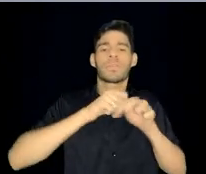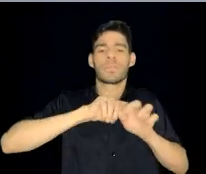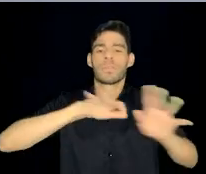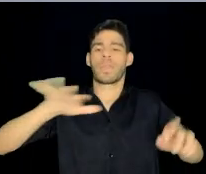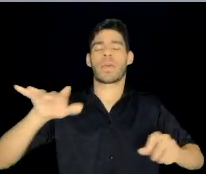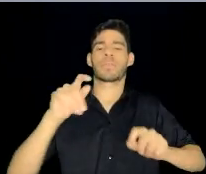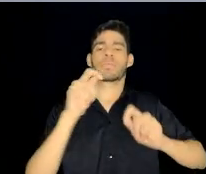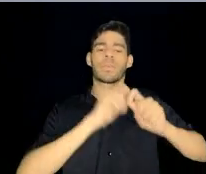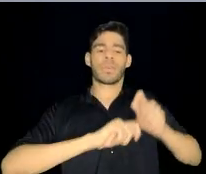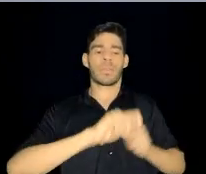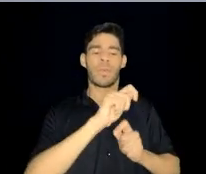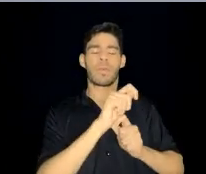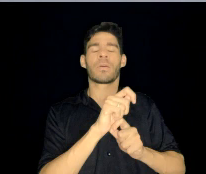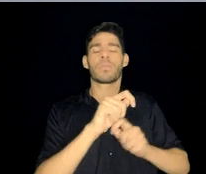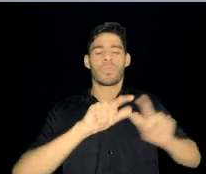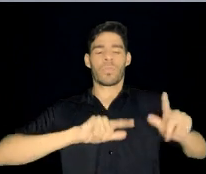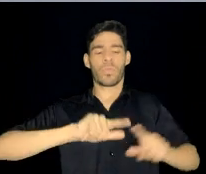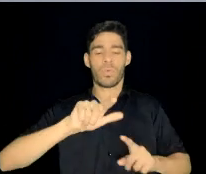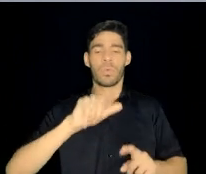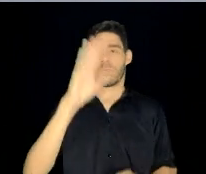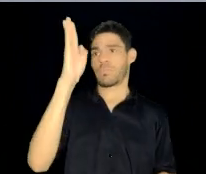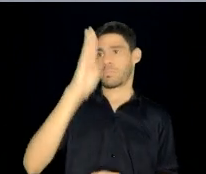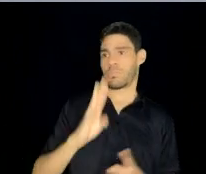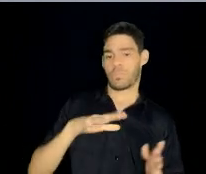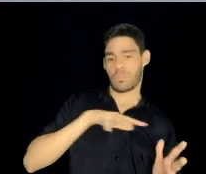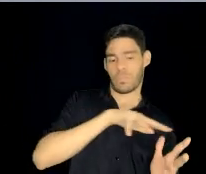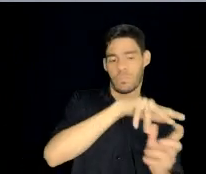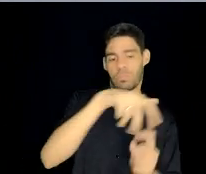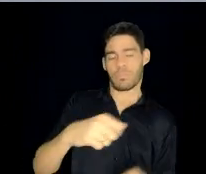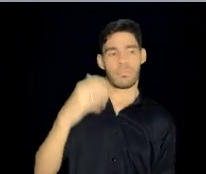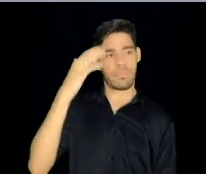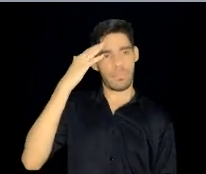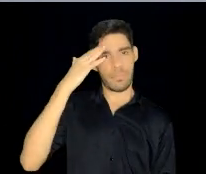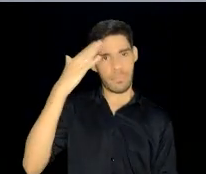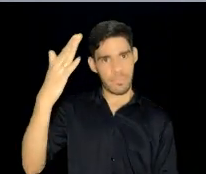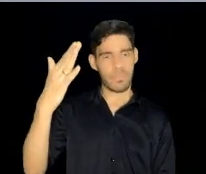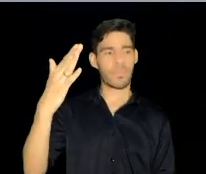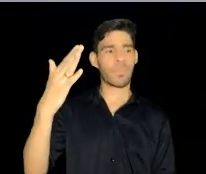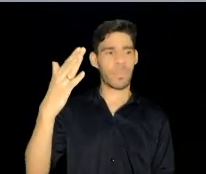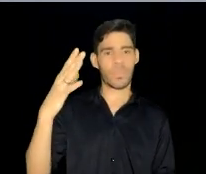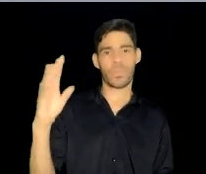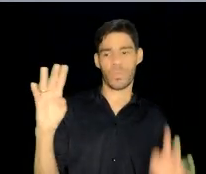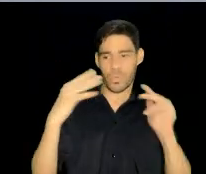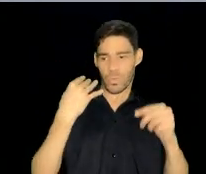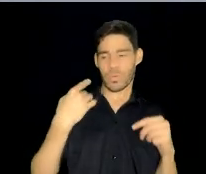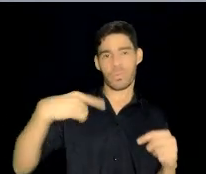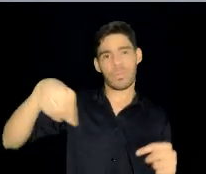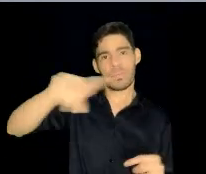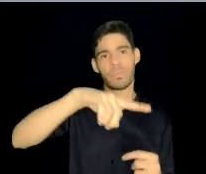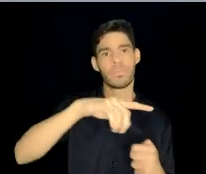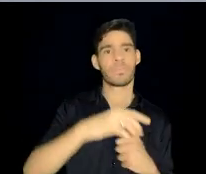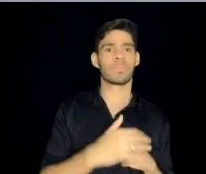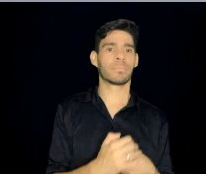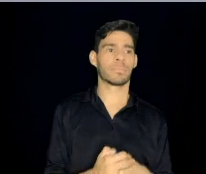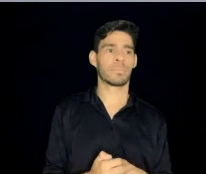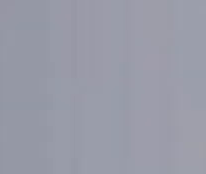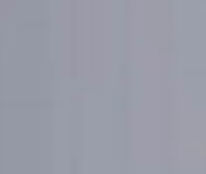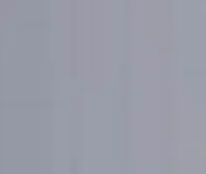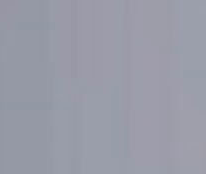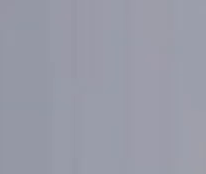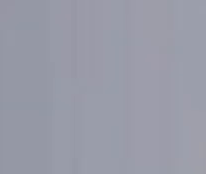da economia, das atividades produtivas no Brasil e no mundo. Então, muito obrigado pela atenção de vocês.